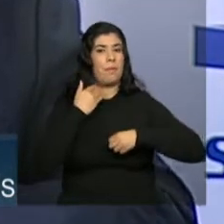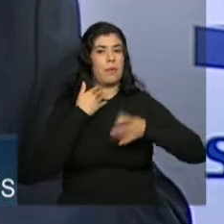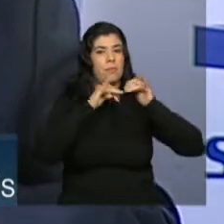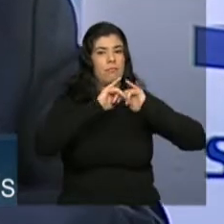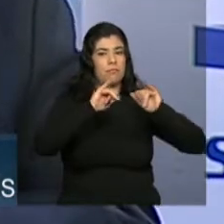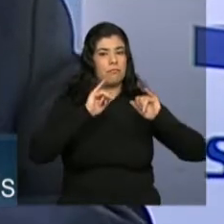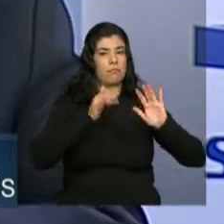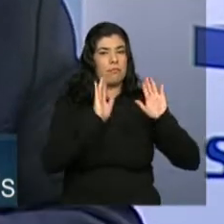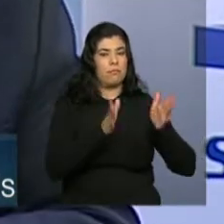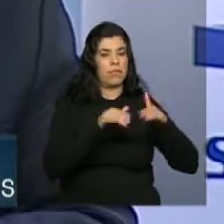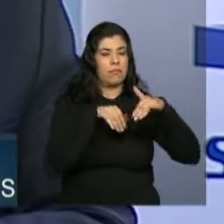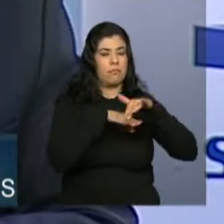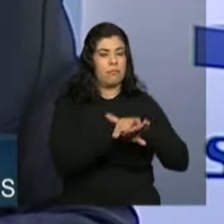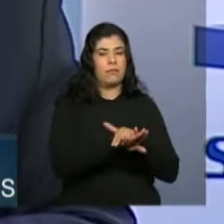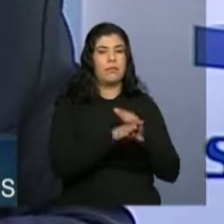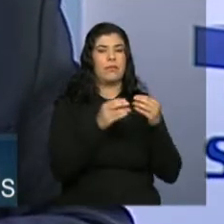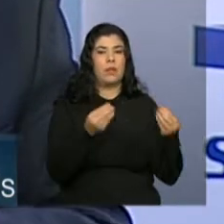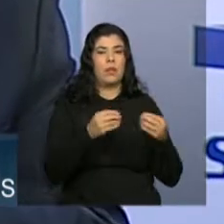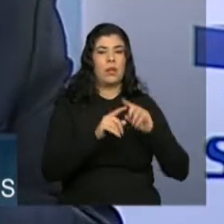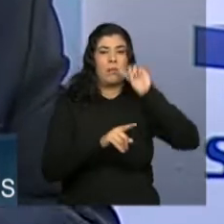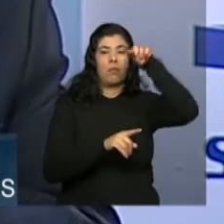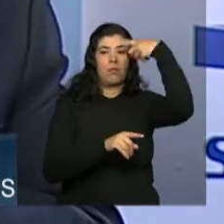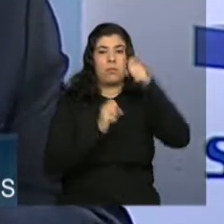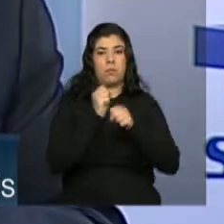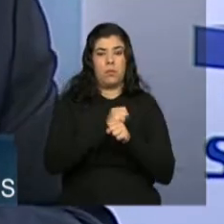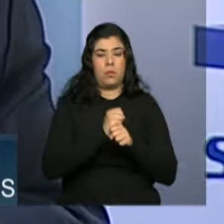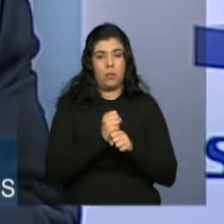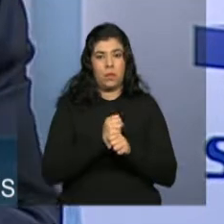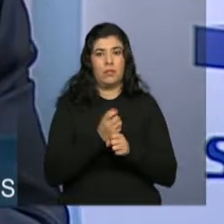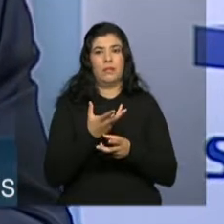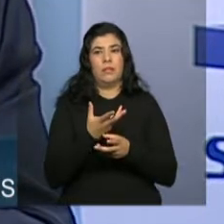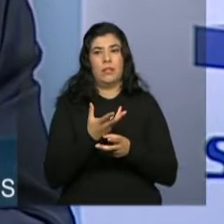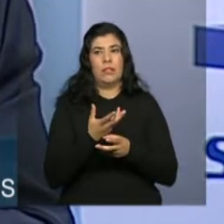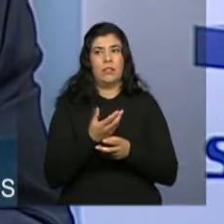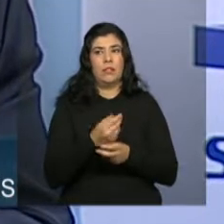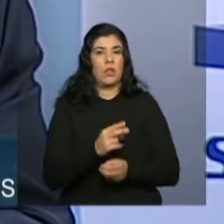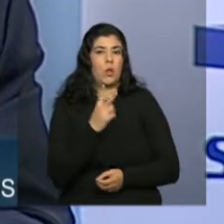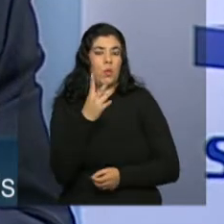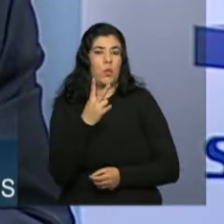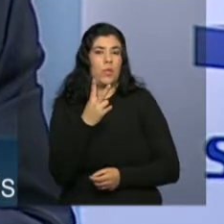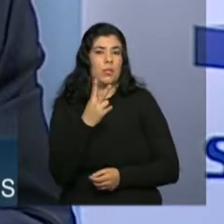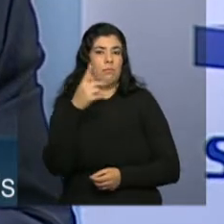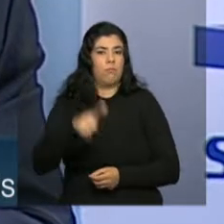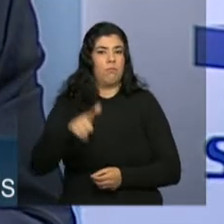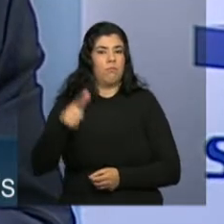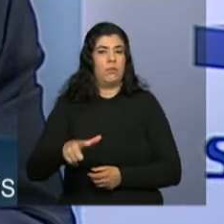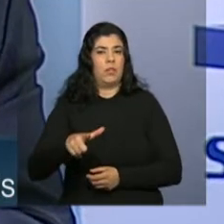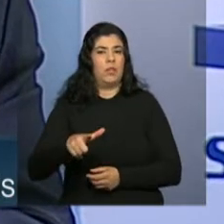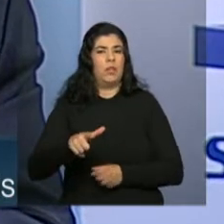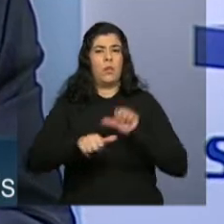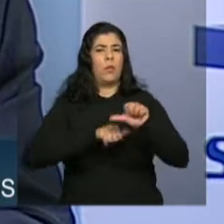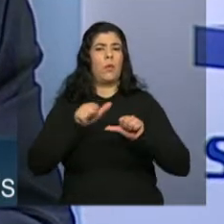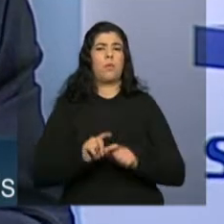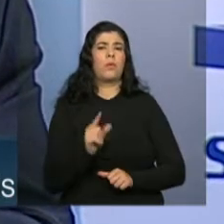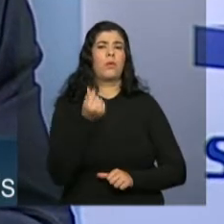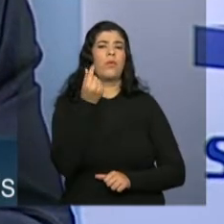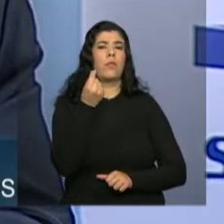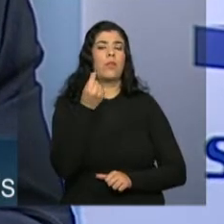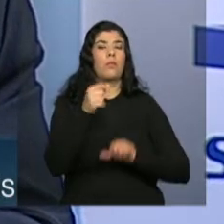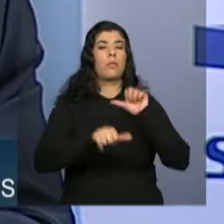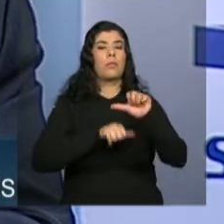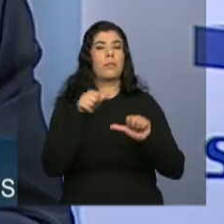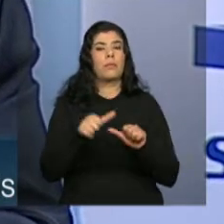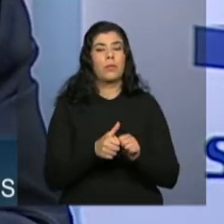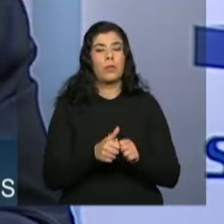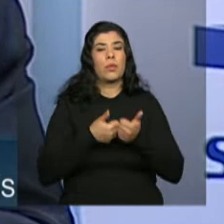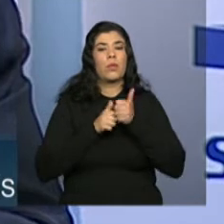agora a partir de agora para o próximo ano é dado duas vezes no não altera o valor o que altera aí vai ser o acompanhamento do mercado